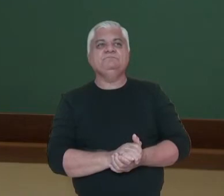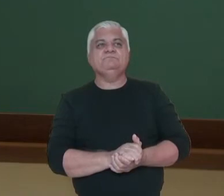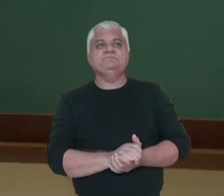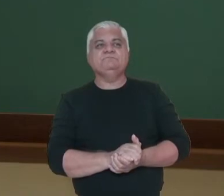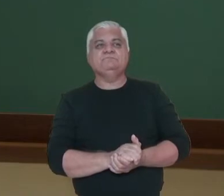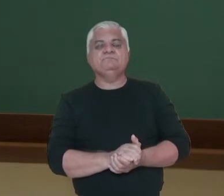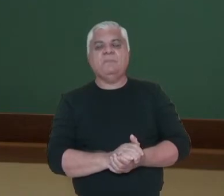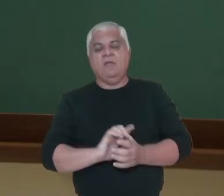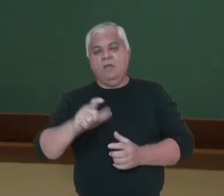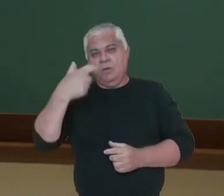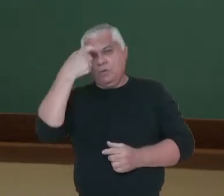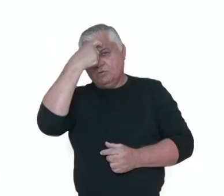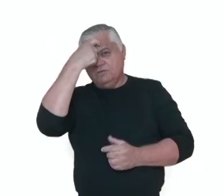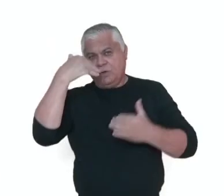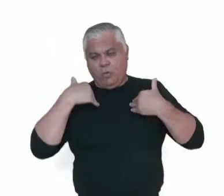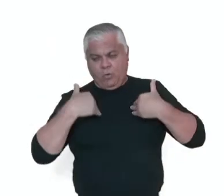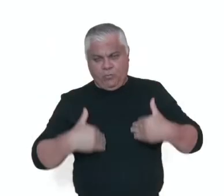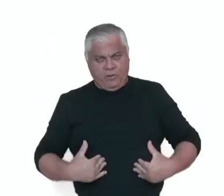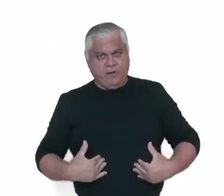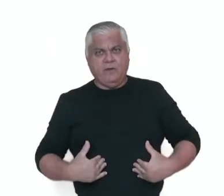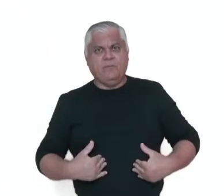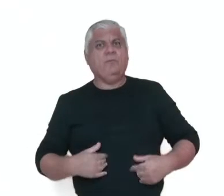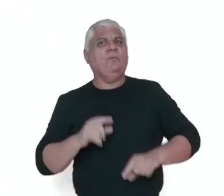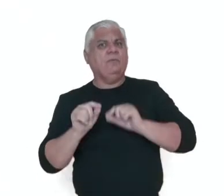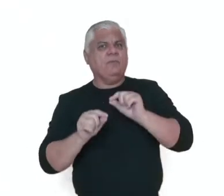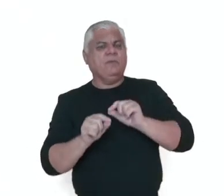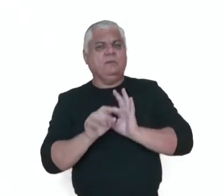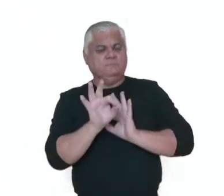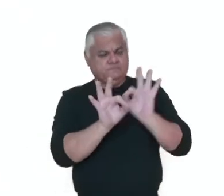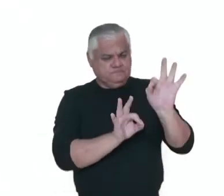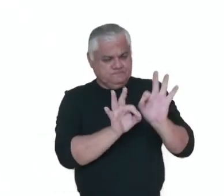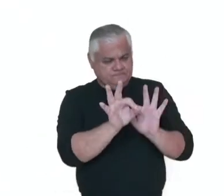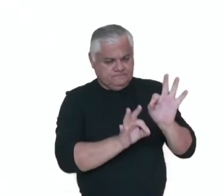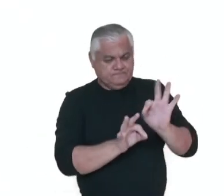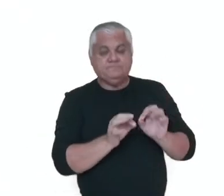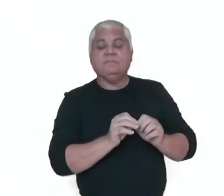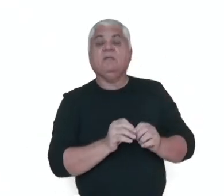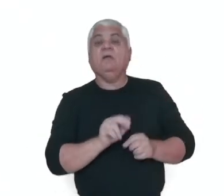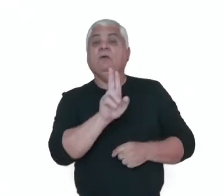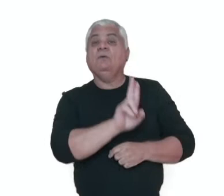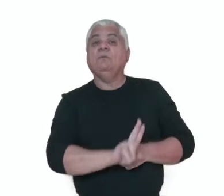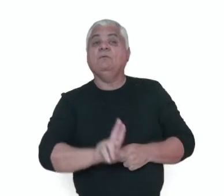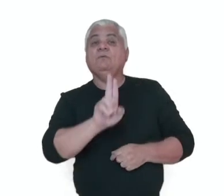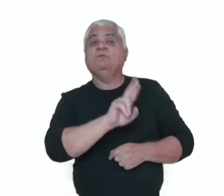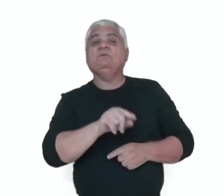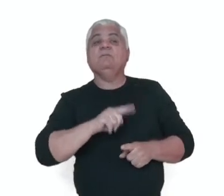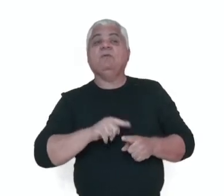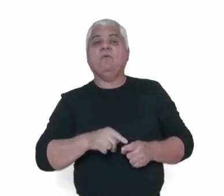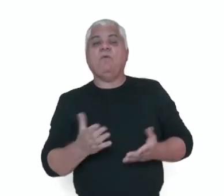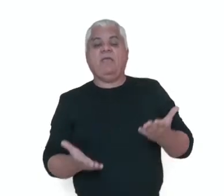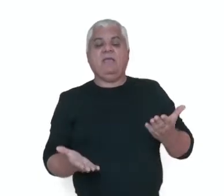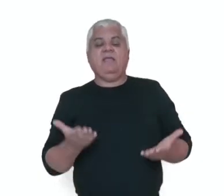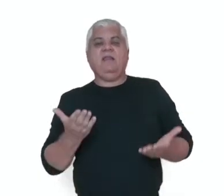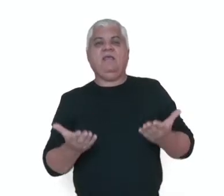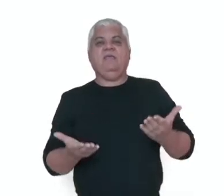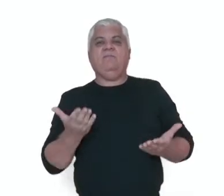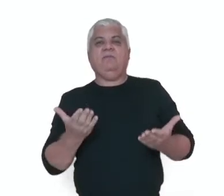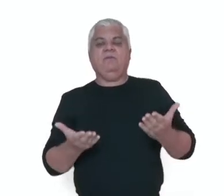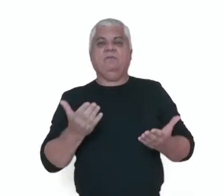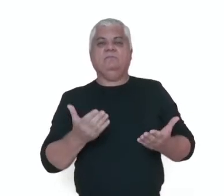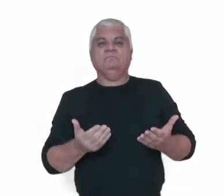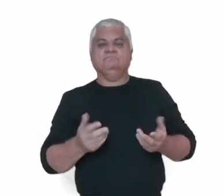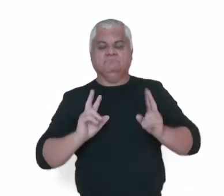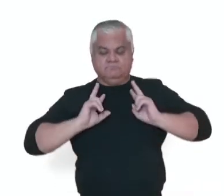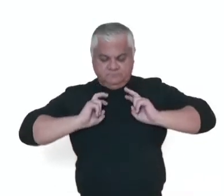A ginástica de conscientização corporal foi organizada e utilizada para buscar o equilíbrio por meio do autoconhecimento,